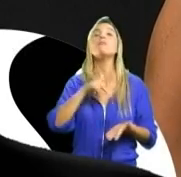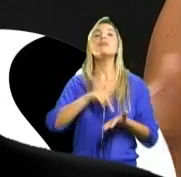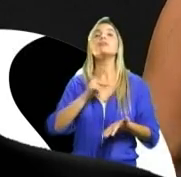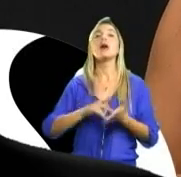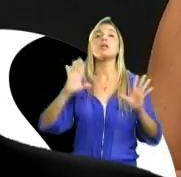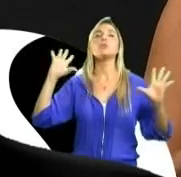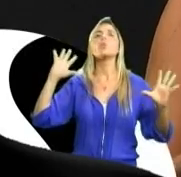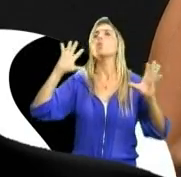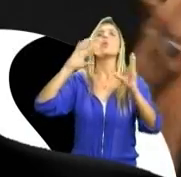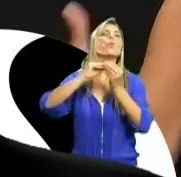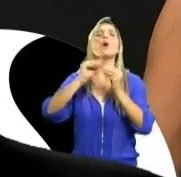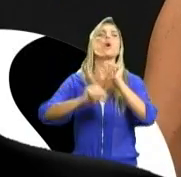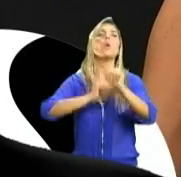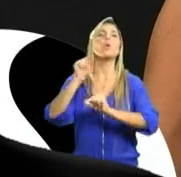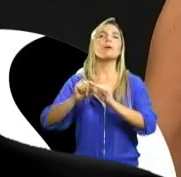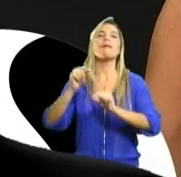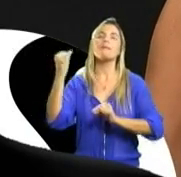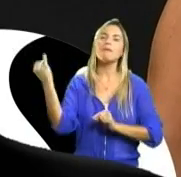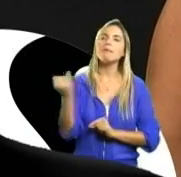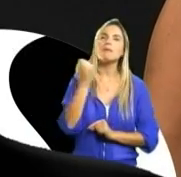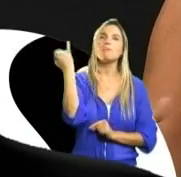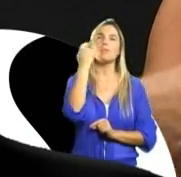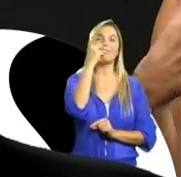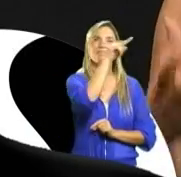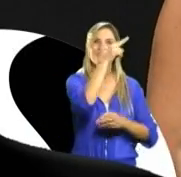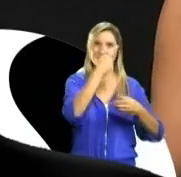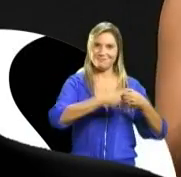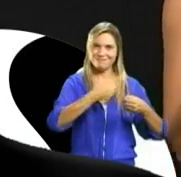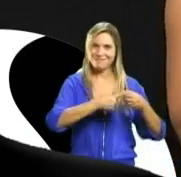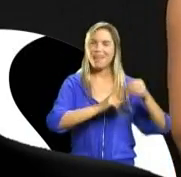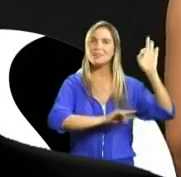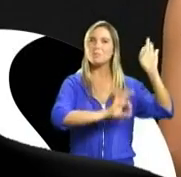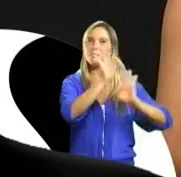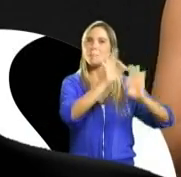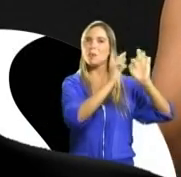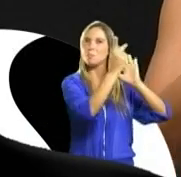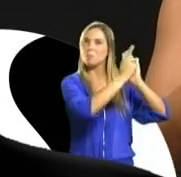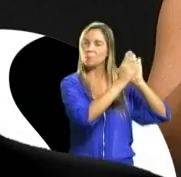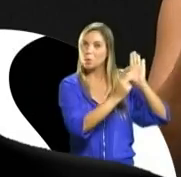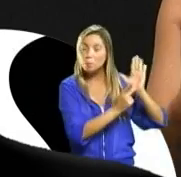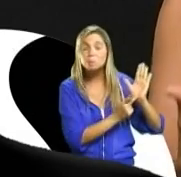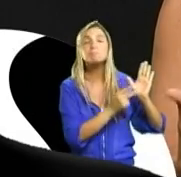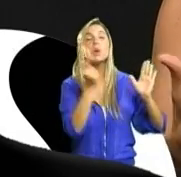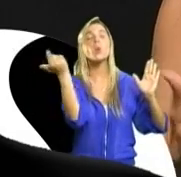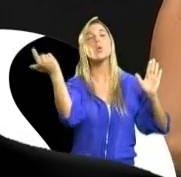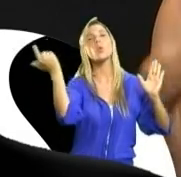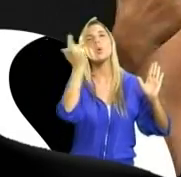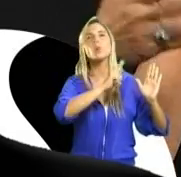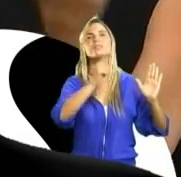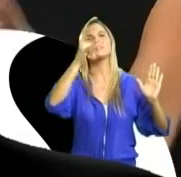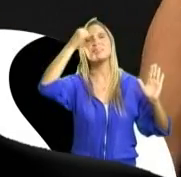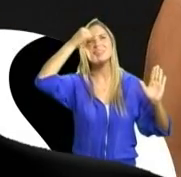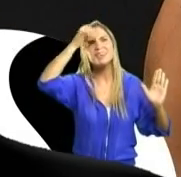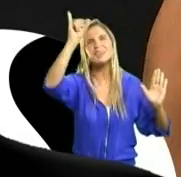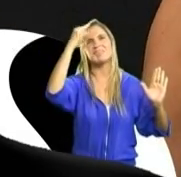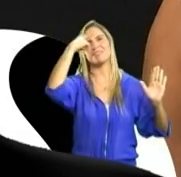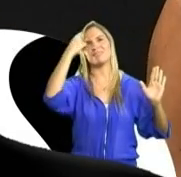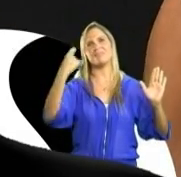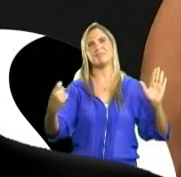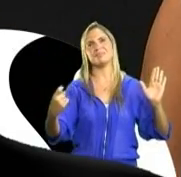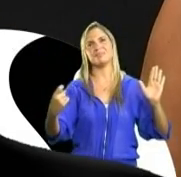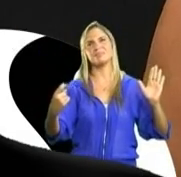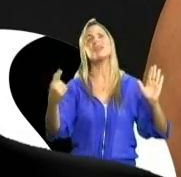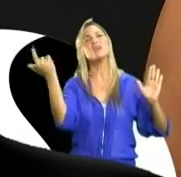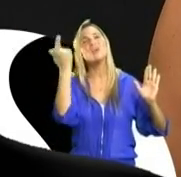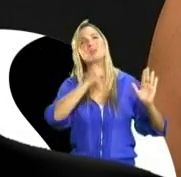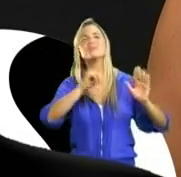final é sempre uma proposta do município para promoção, para prevenção à violência e promoção de uma